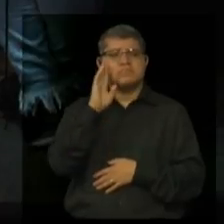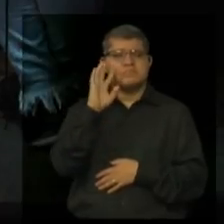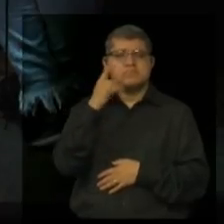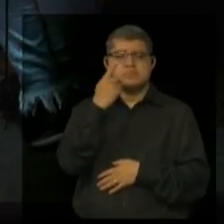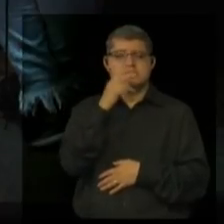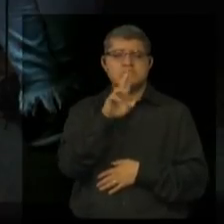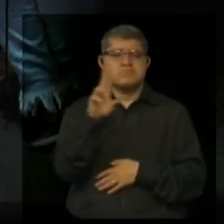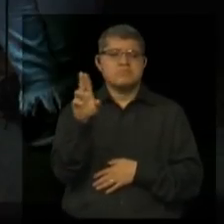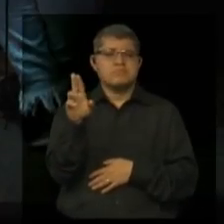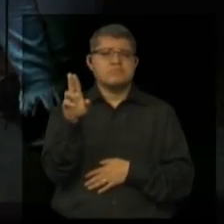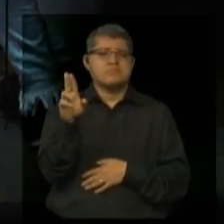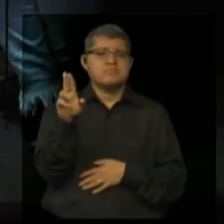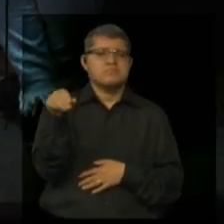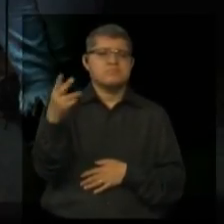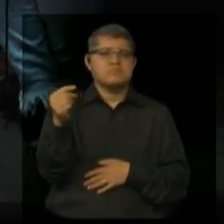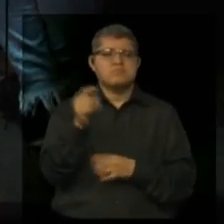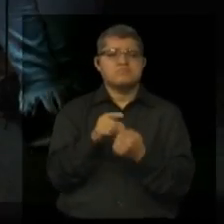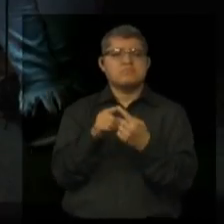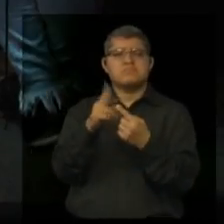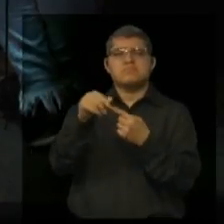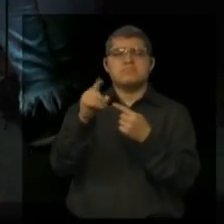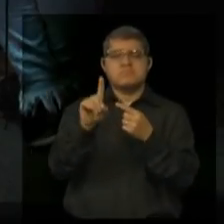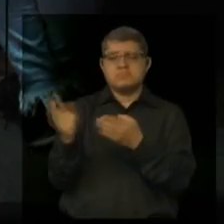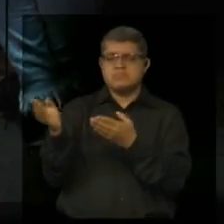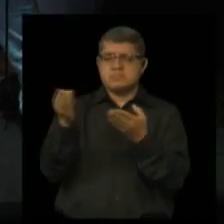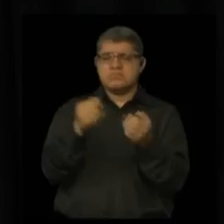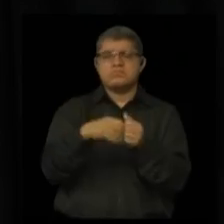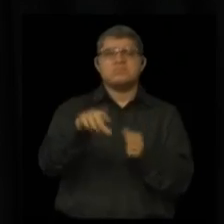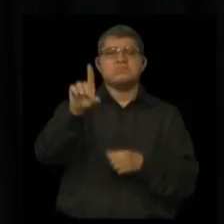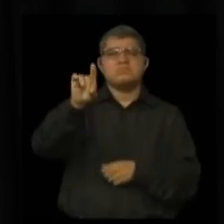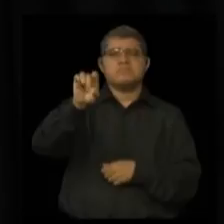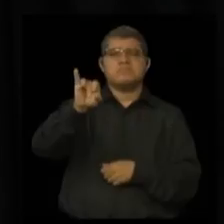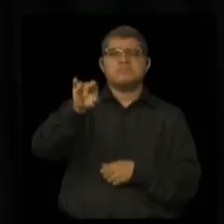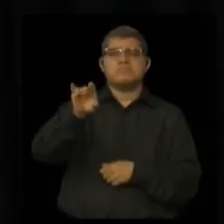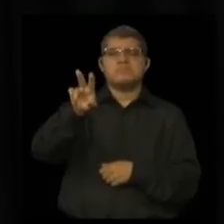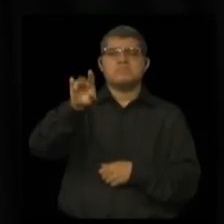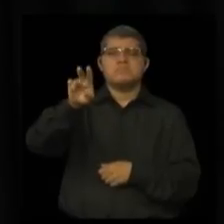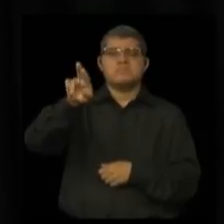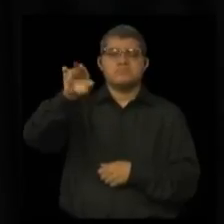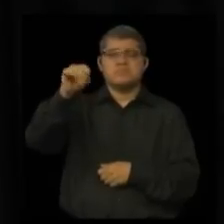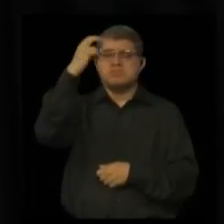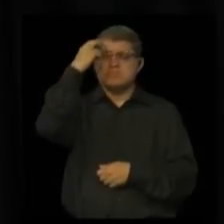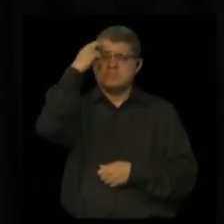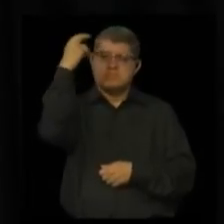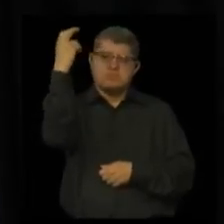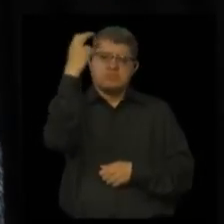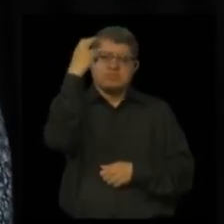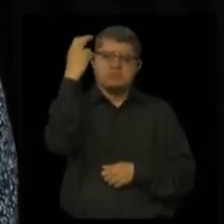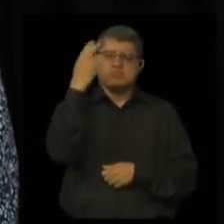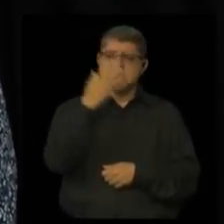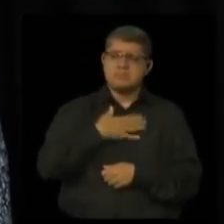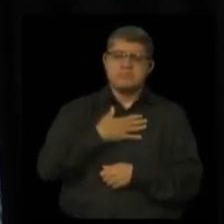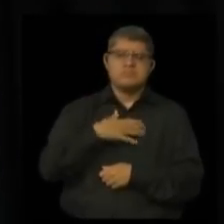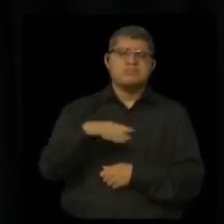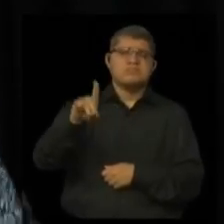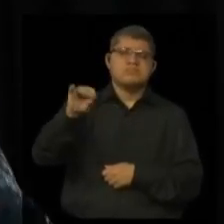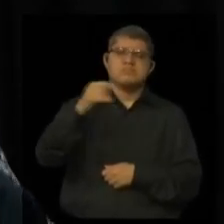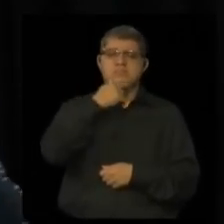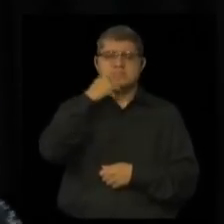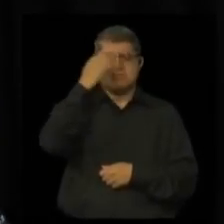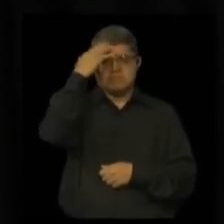vou indicar, se um dia você puder trazer, que é o De Vieira. De Vieira é genial. Para mim, é um